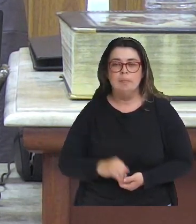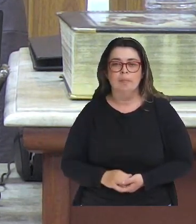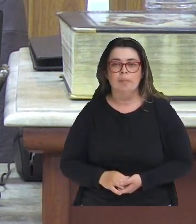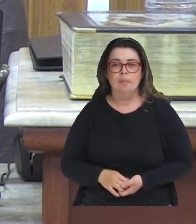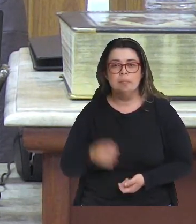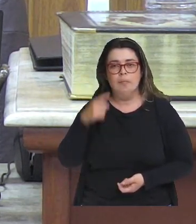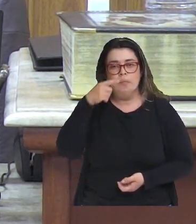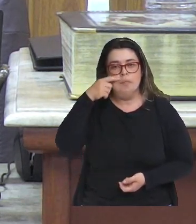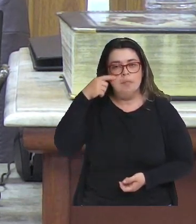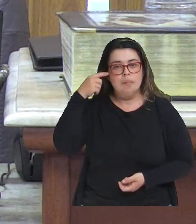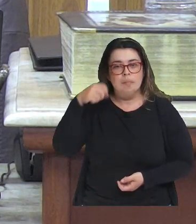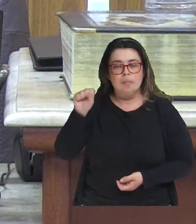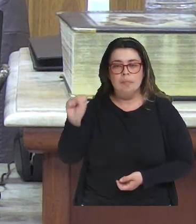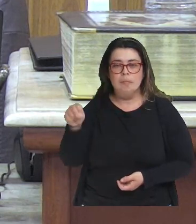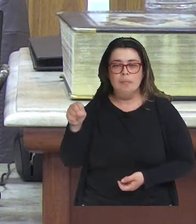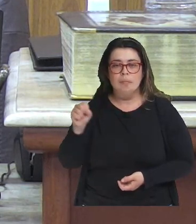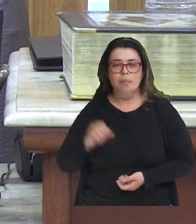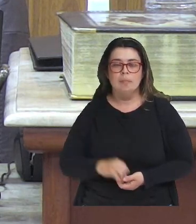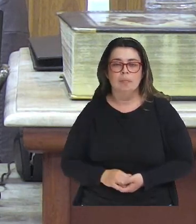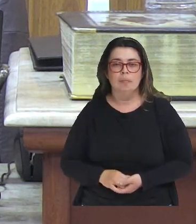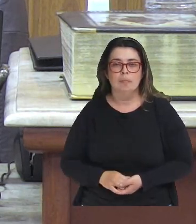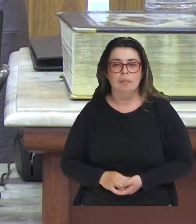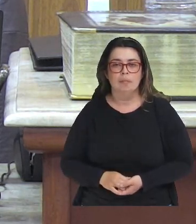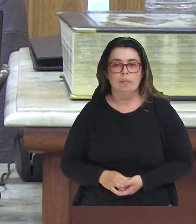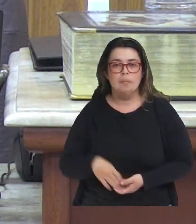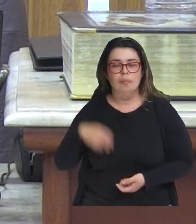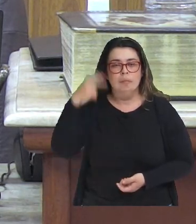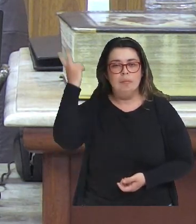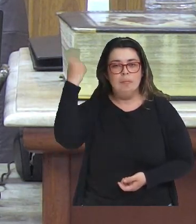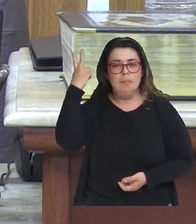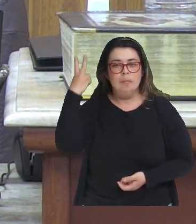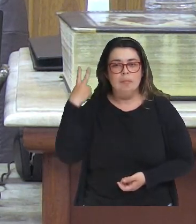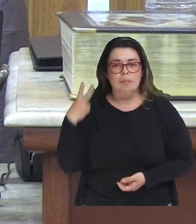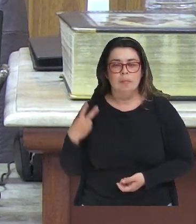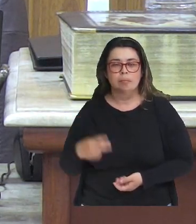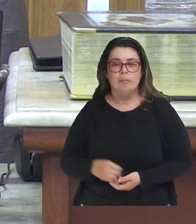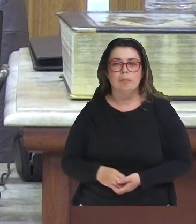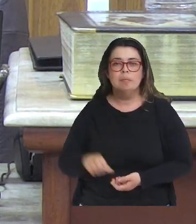Vinícius Simili. Sim. E Viviane Delmassa. Sim.